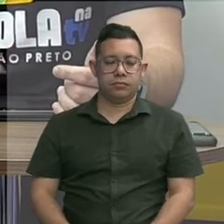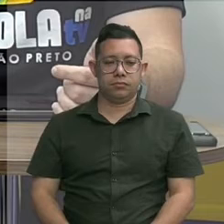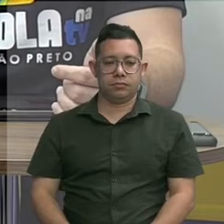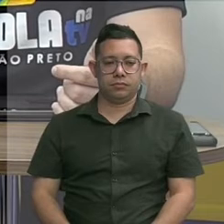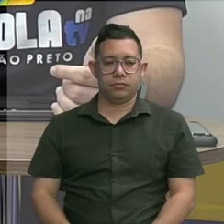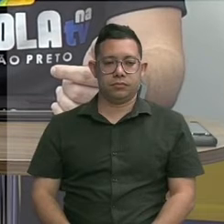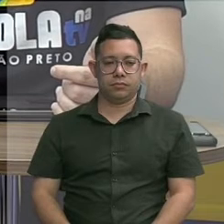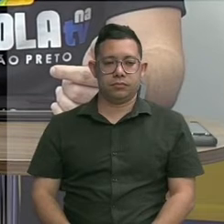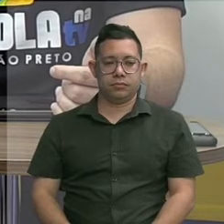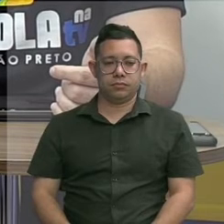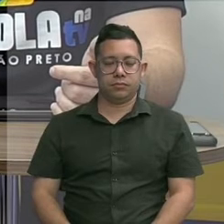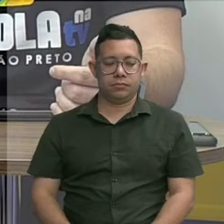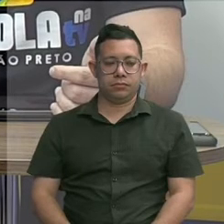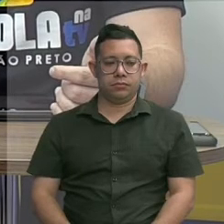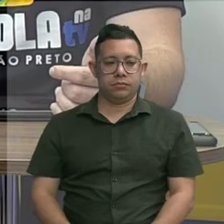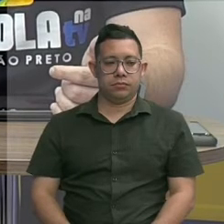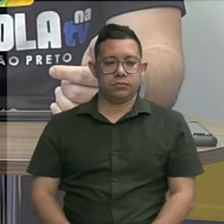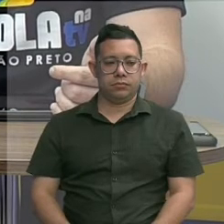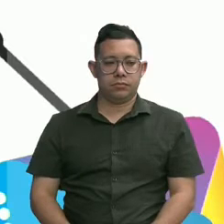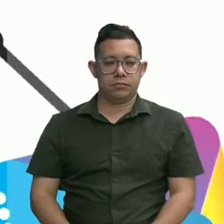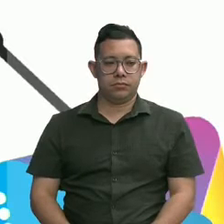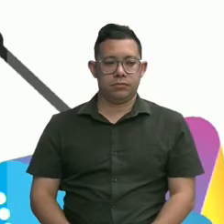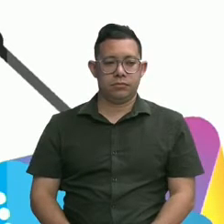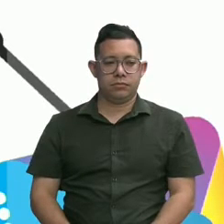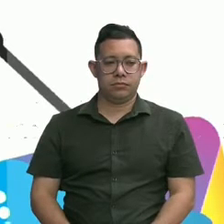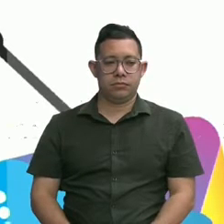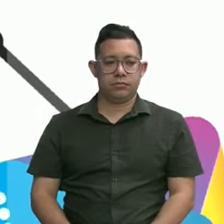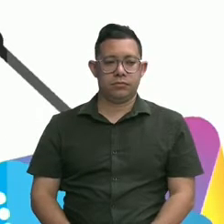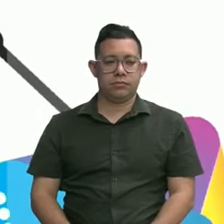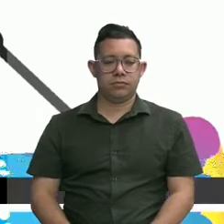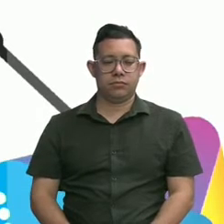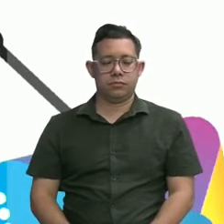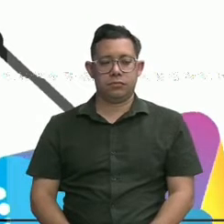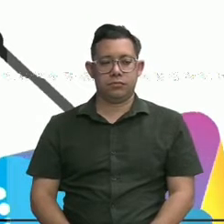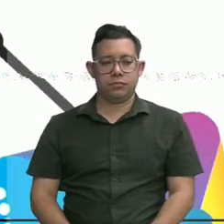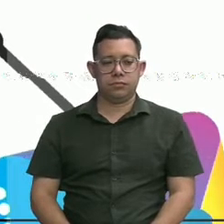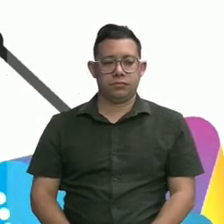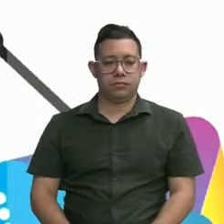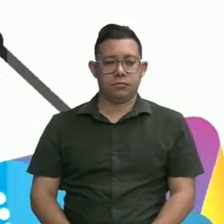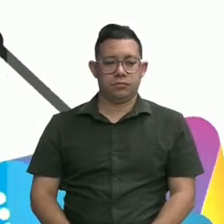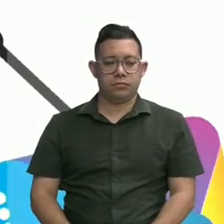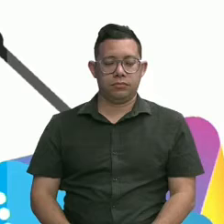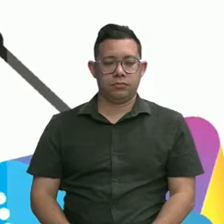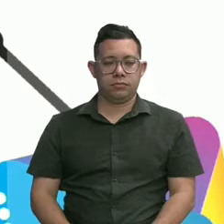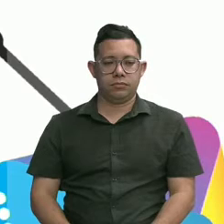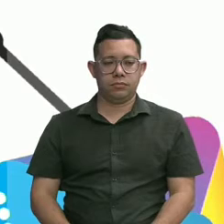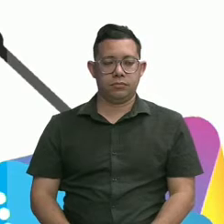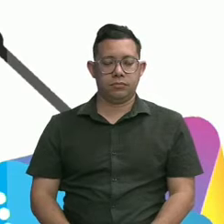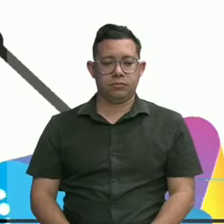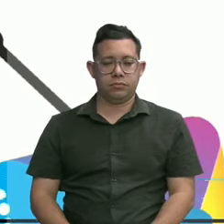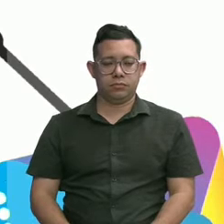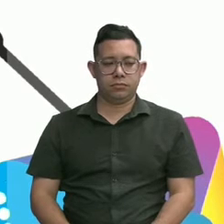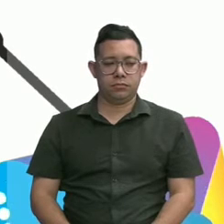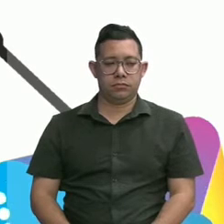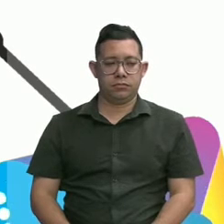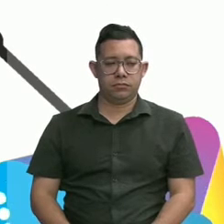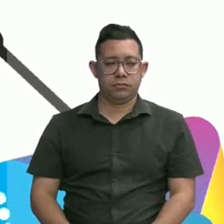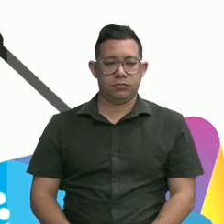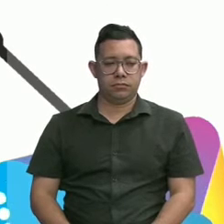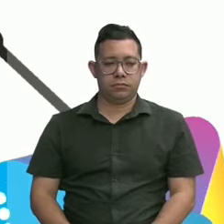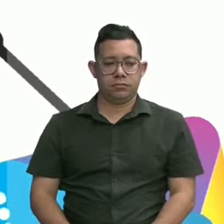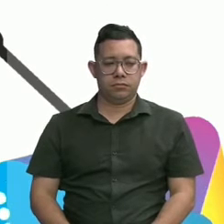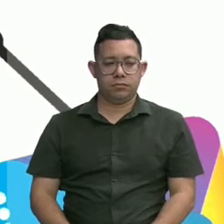área do quadrado que é 16 ao quadrado que lado vezes lado Tá certo menos quem